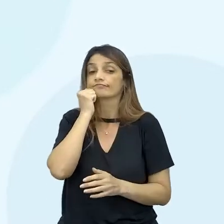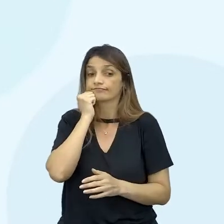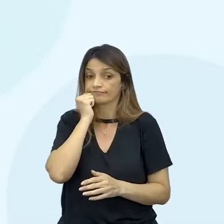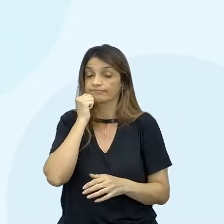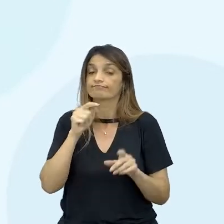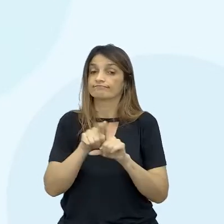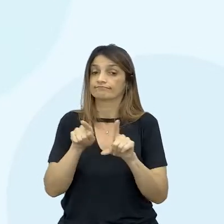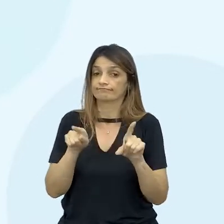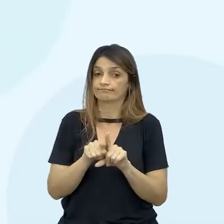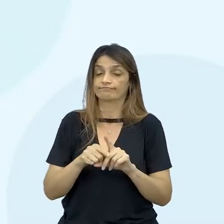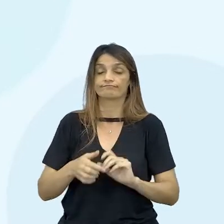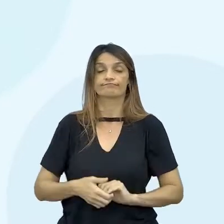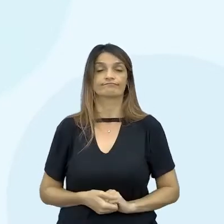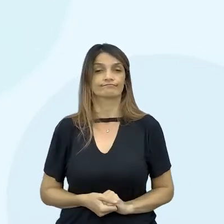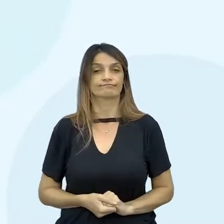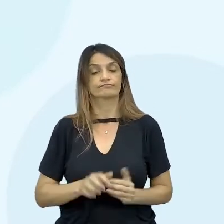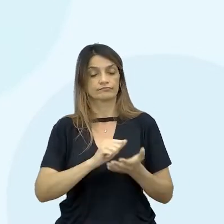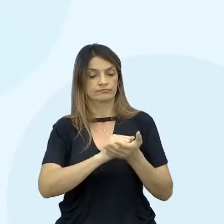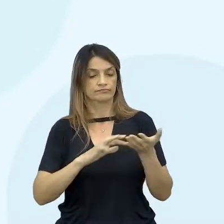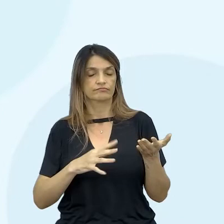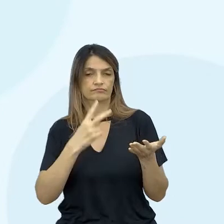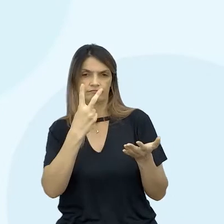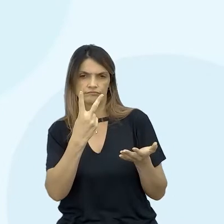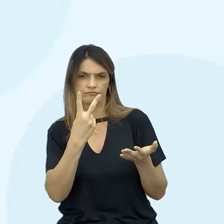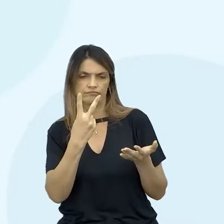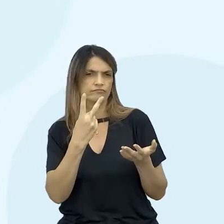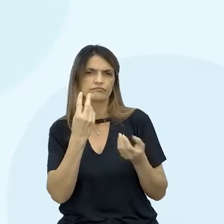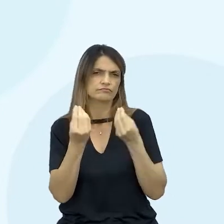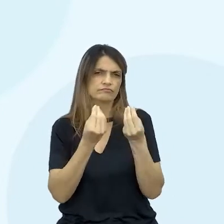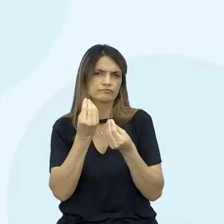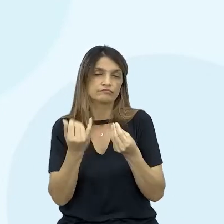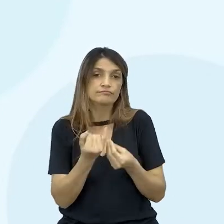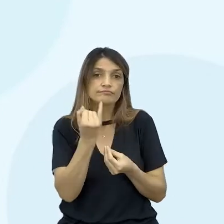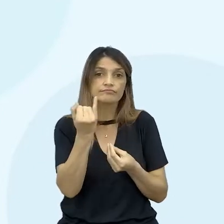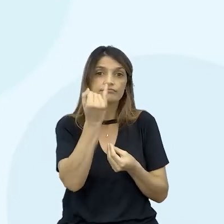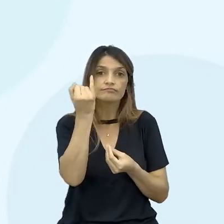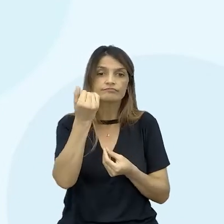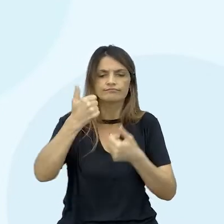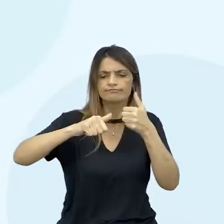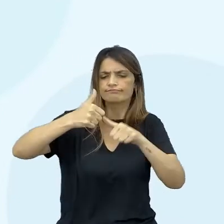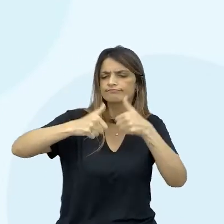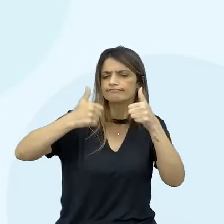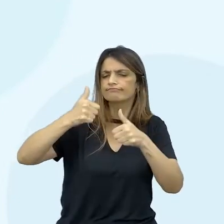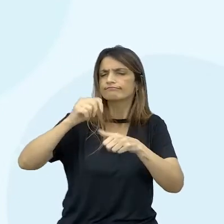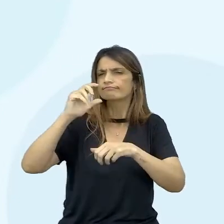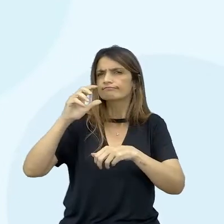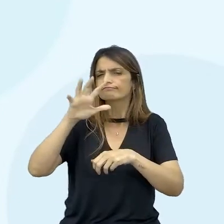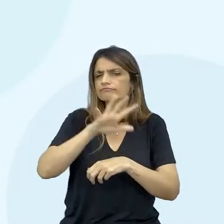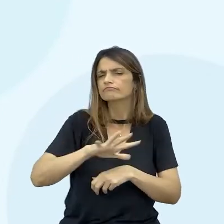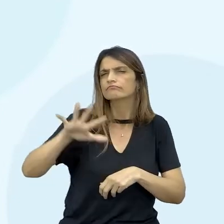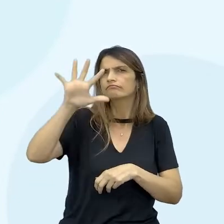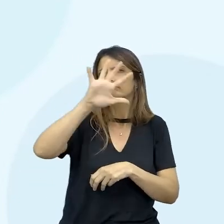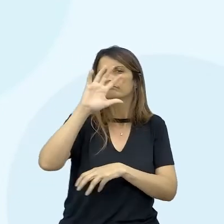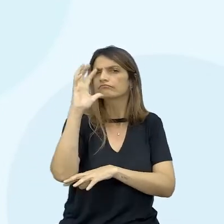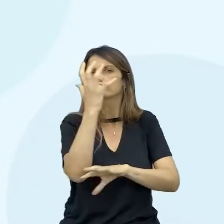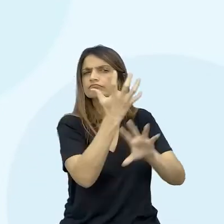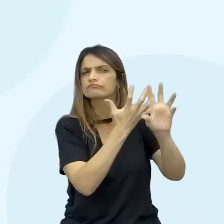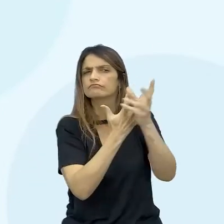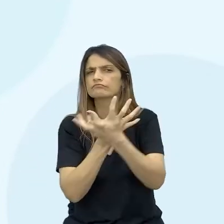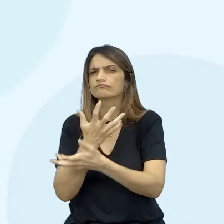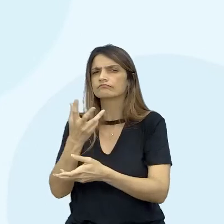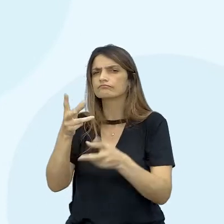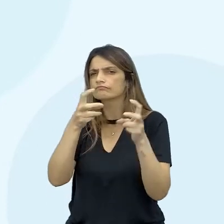científica. E aí na atividade 2 nós vamos ver a importância da análise da paisagem para identificar as